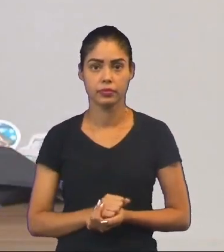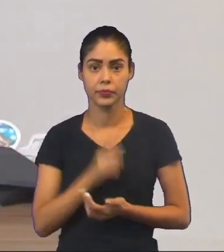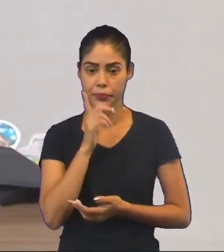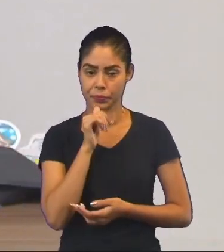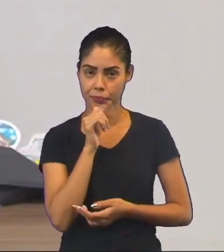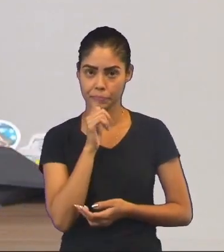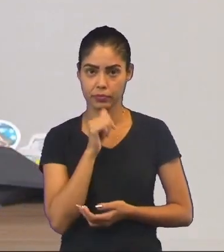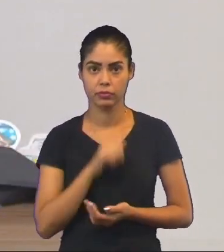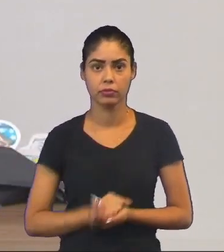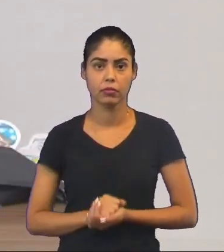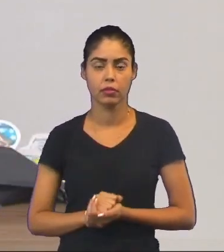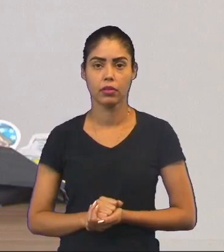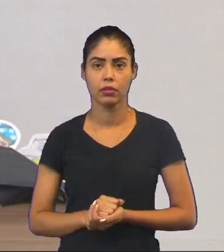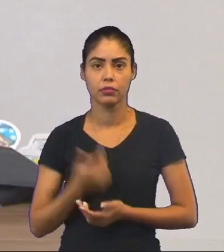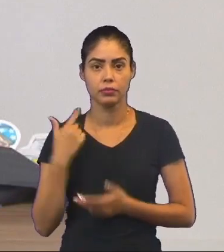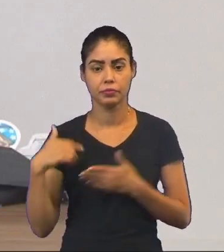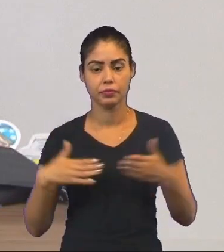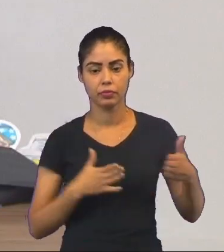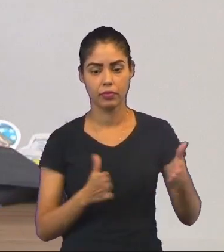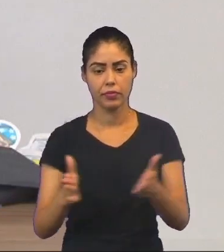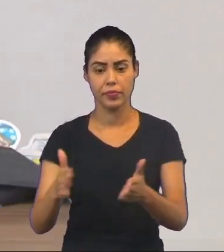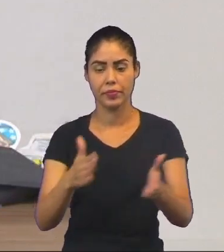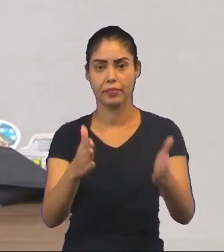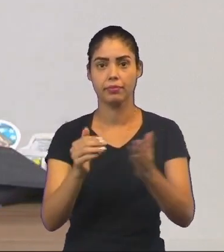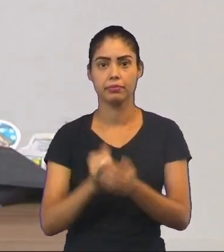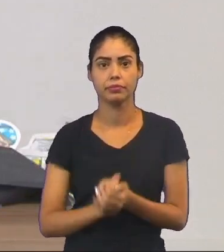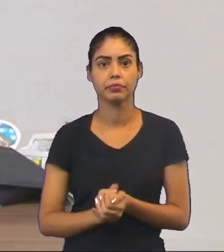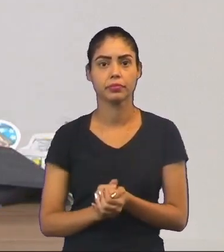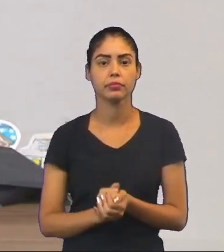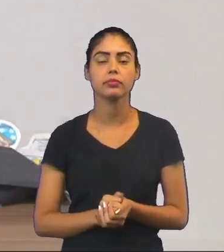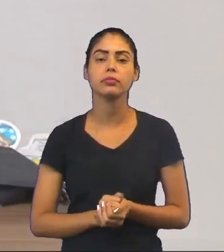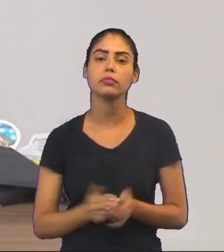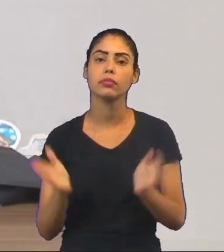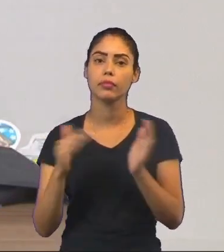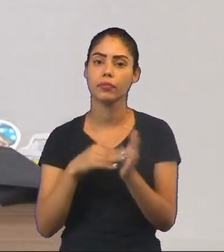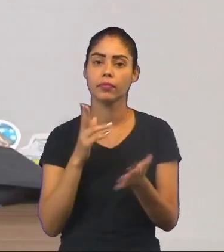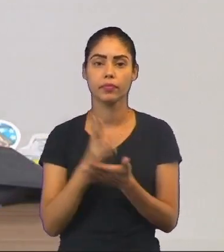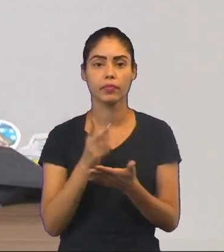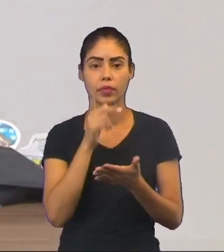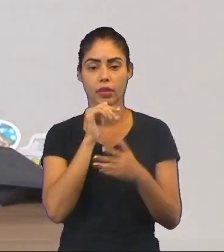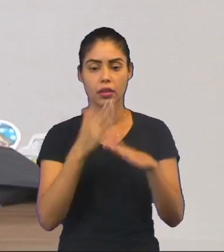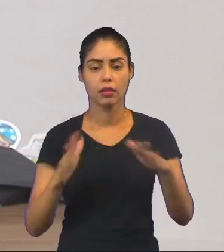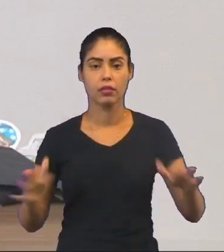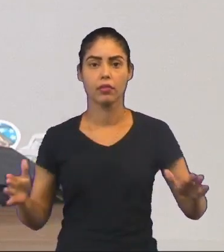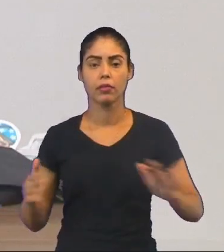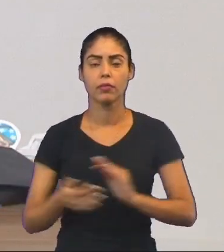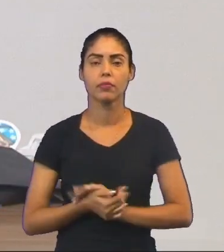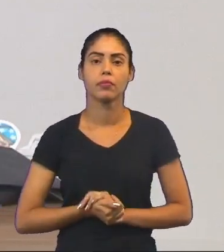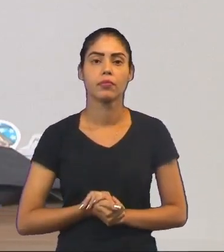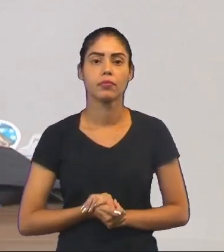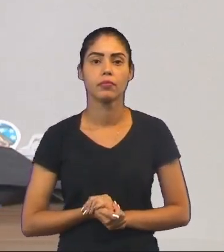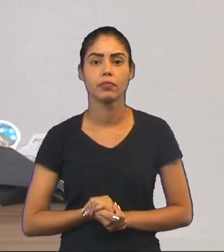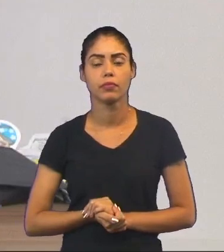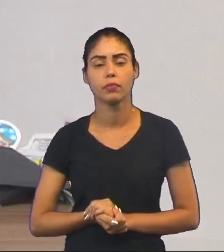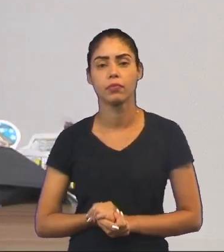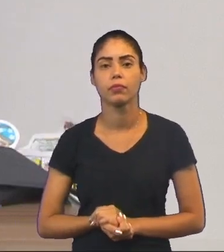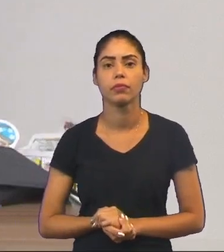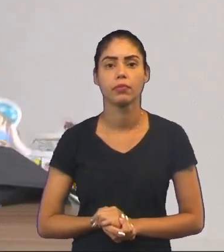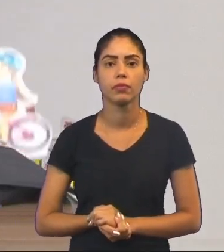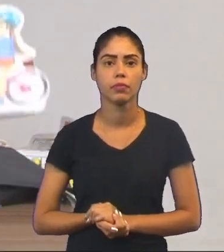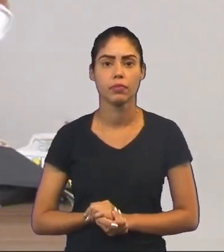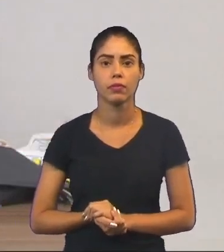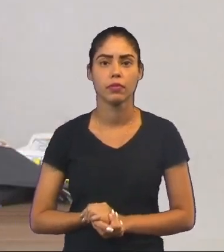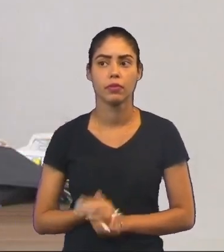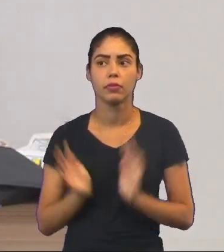de água, seja dos rios, de açude, até mesmo de oceanos, não é verdade?